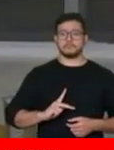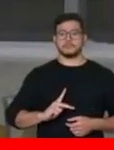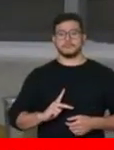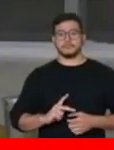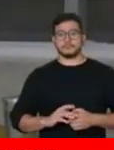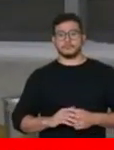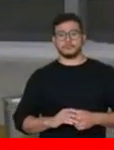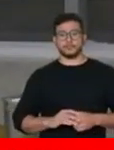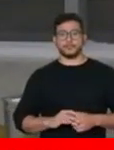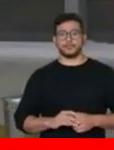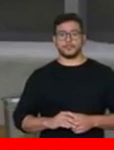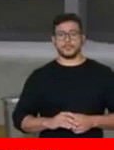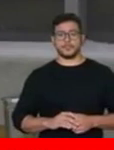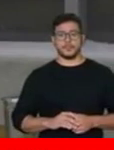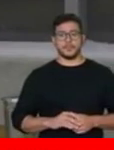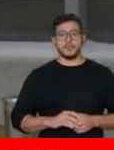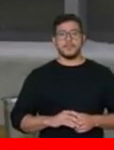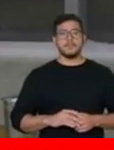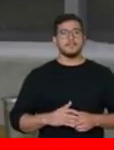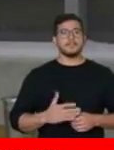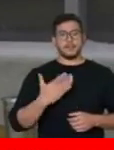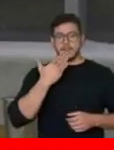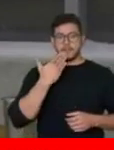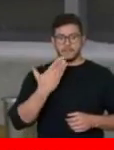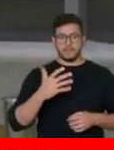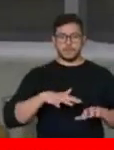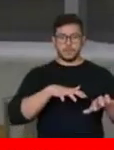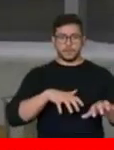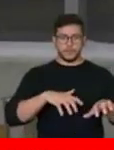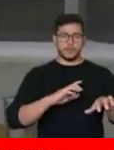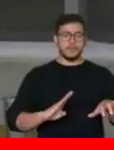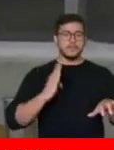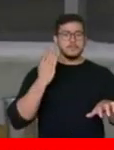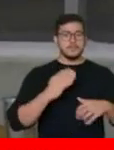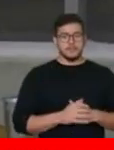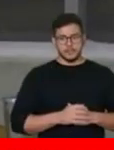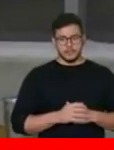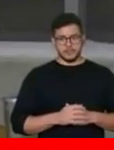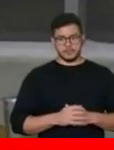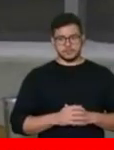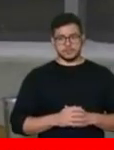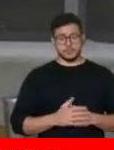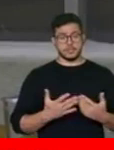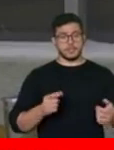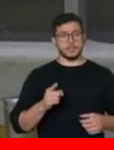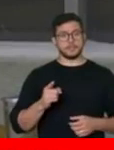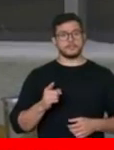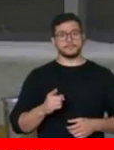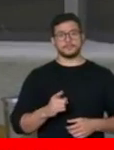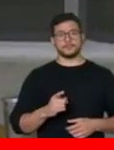em nome dos que fazem garimpo ilegal, dos que destroem a floresta. Ele vai no Amazonas e parece